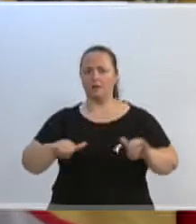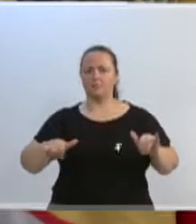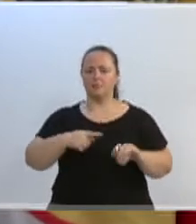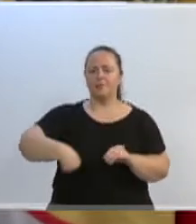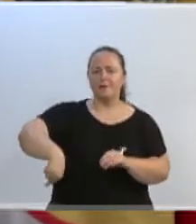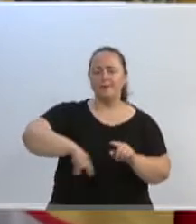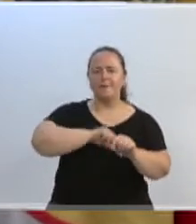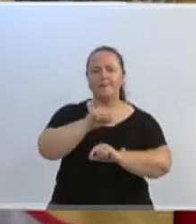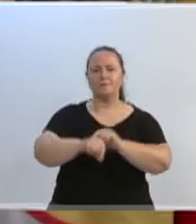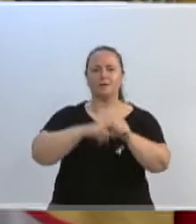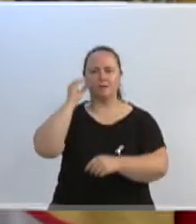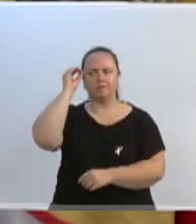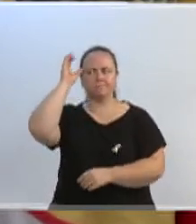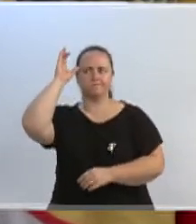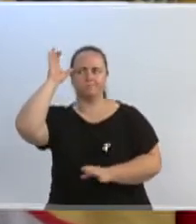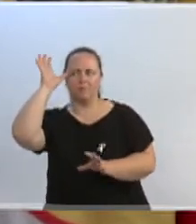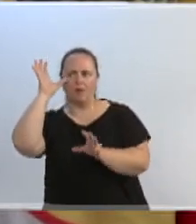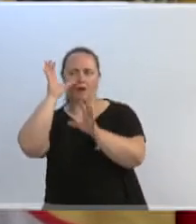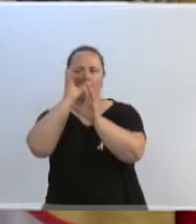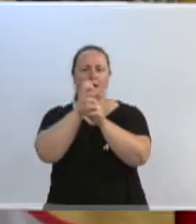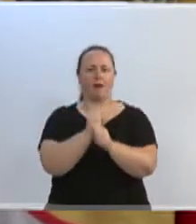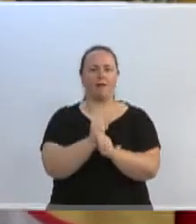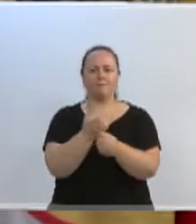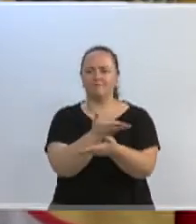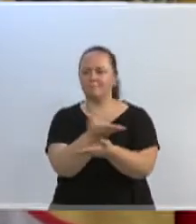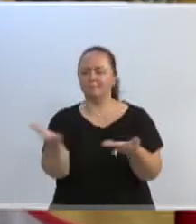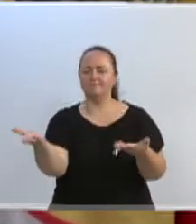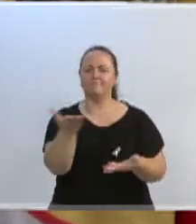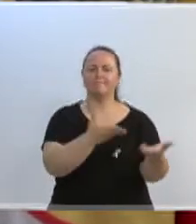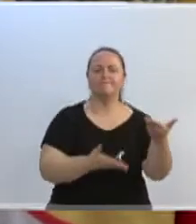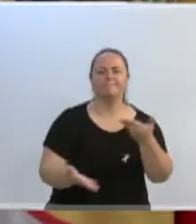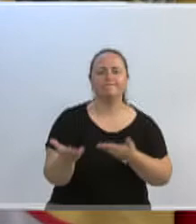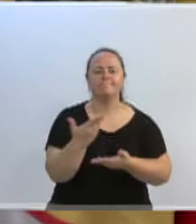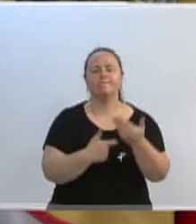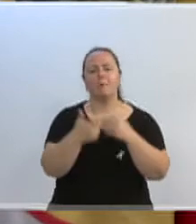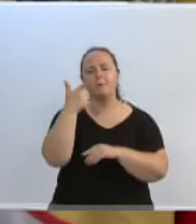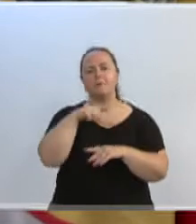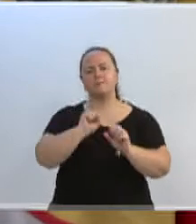pouquinho mais de conhecimento nas nossas vidas e pudesse defender de